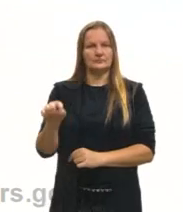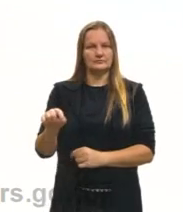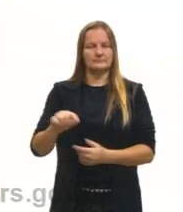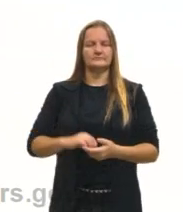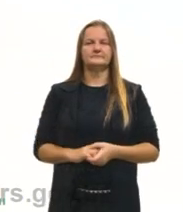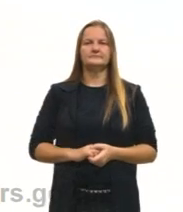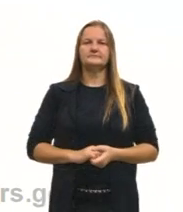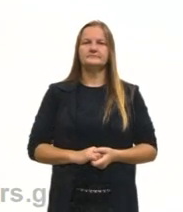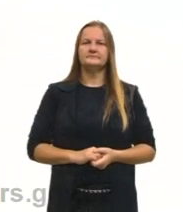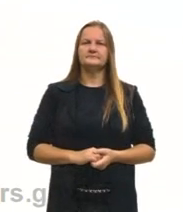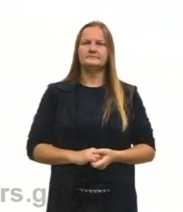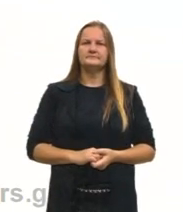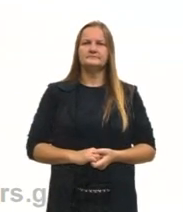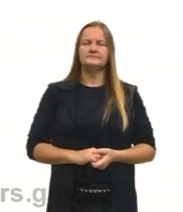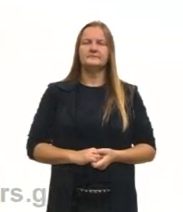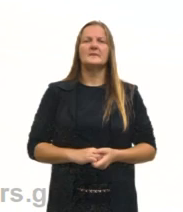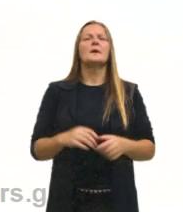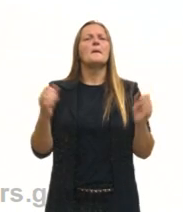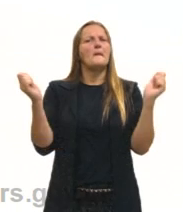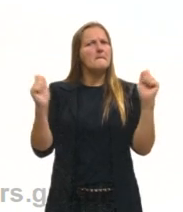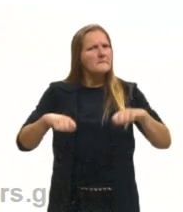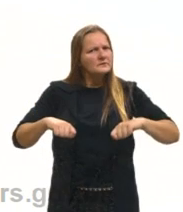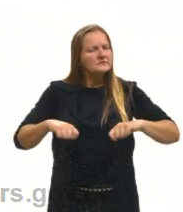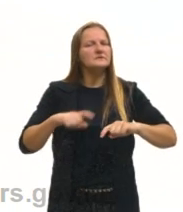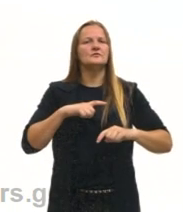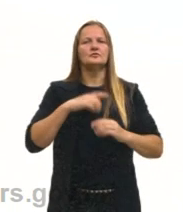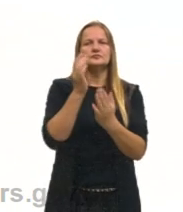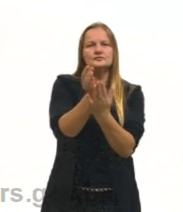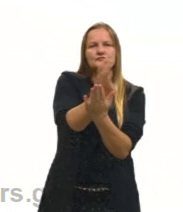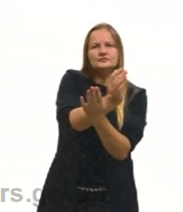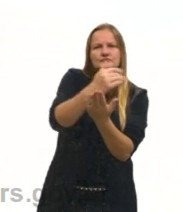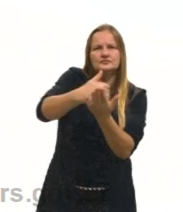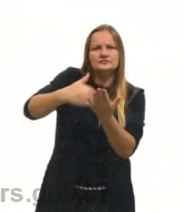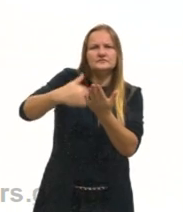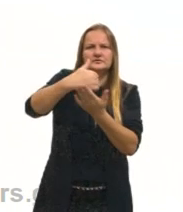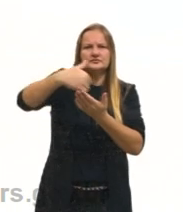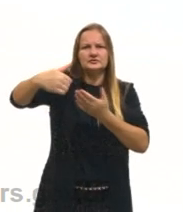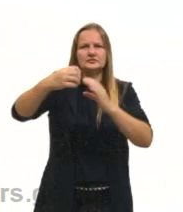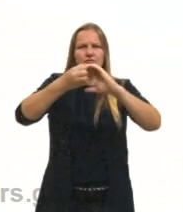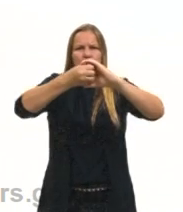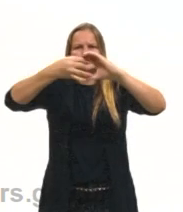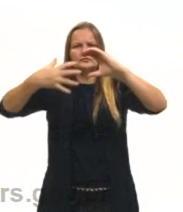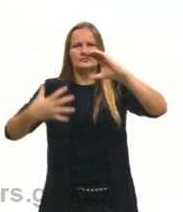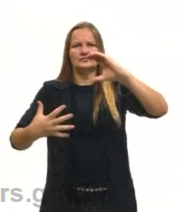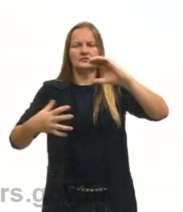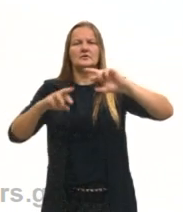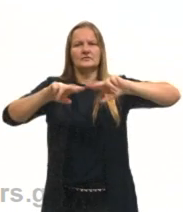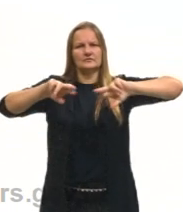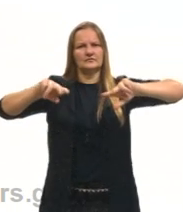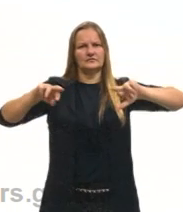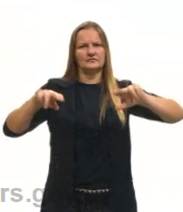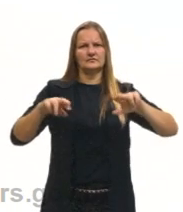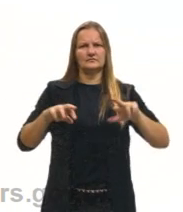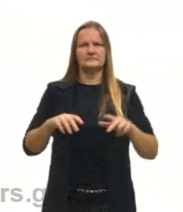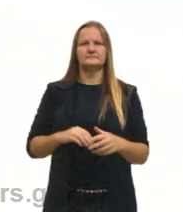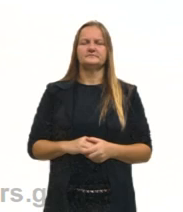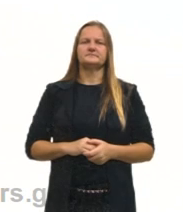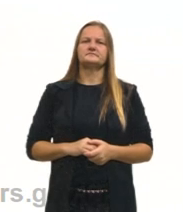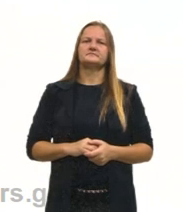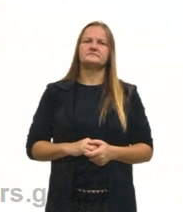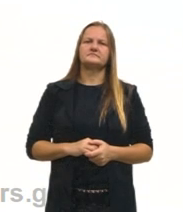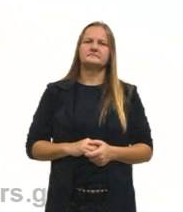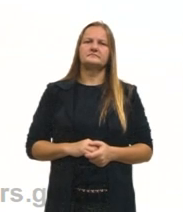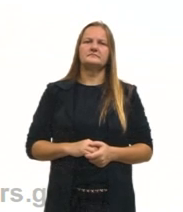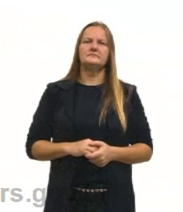o número atômico ela pode ser dividida nessa classificada ela foi subdividida as de várias formas tá